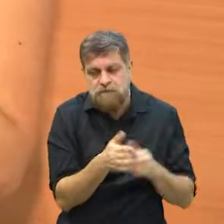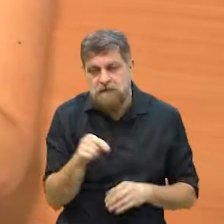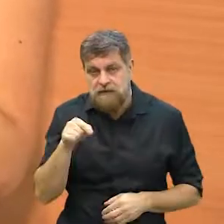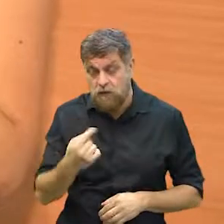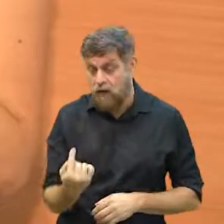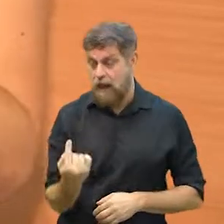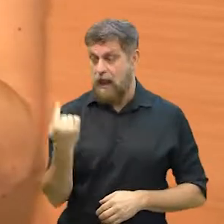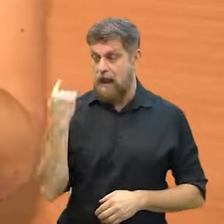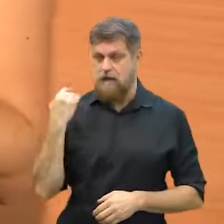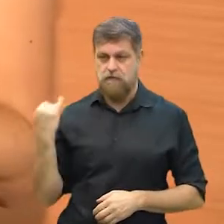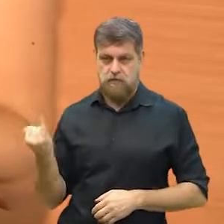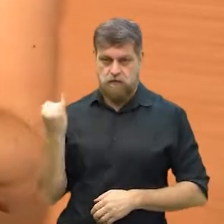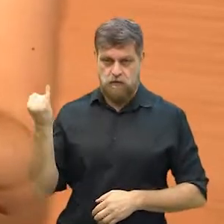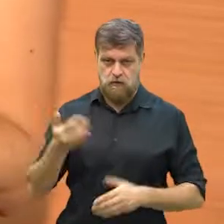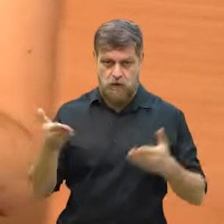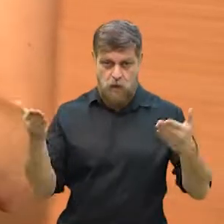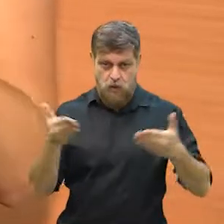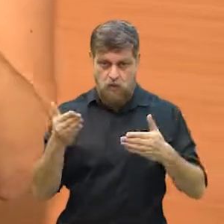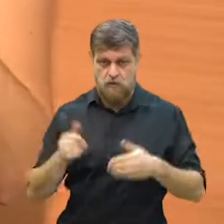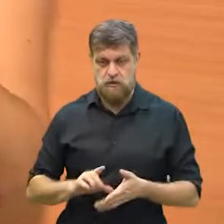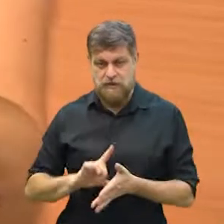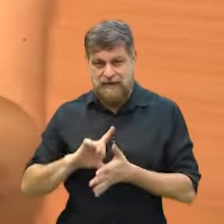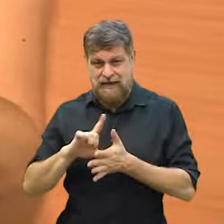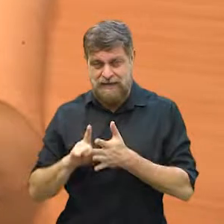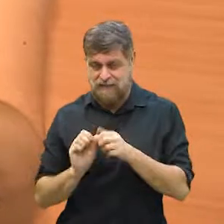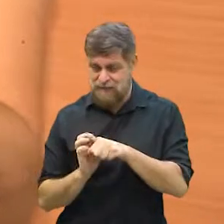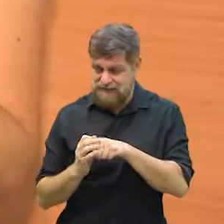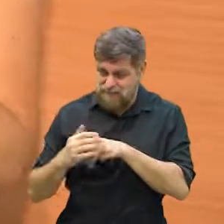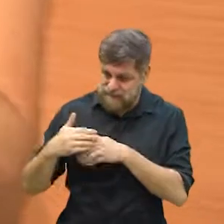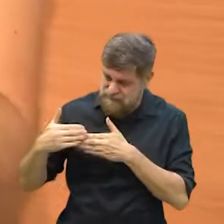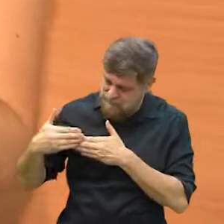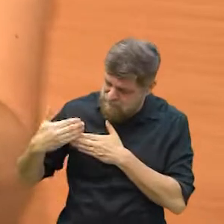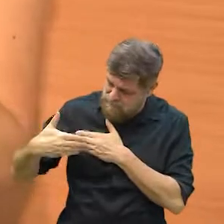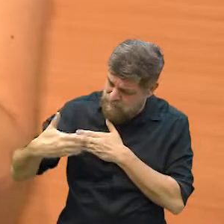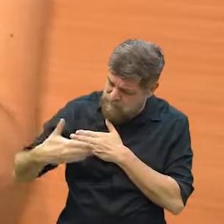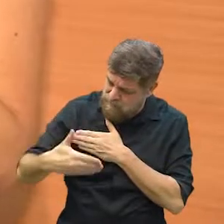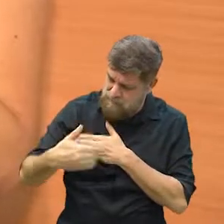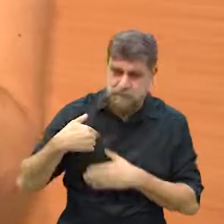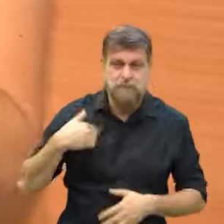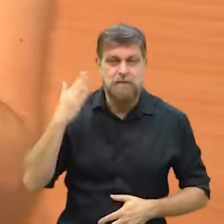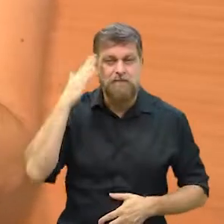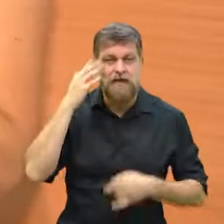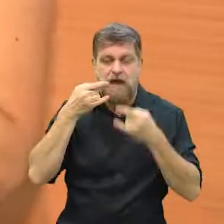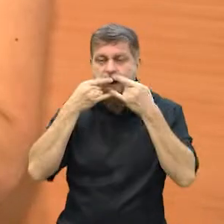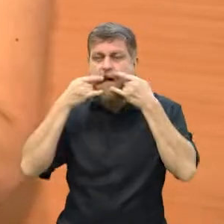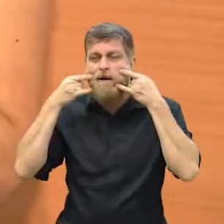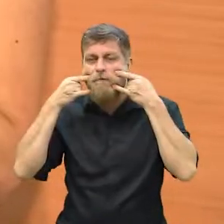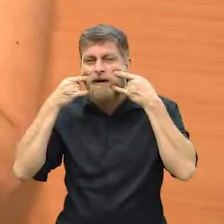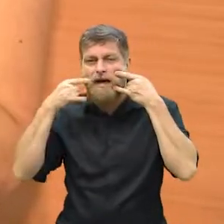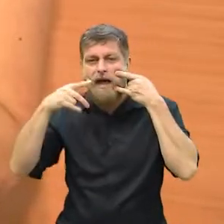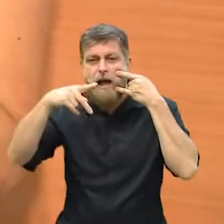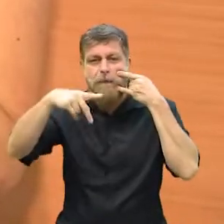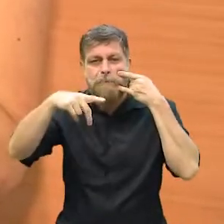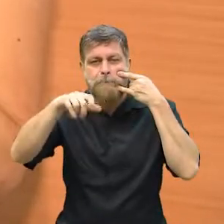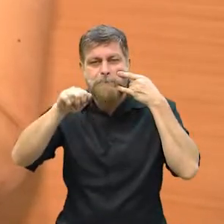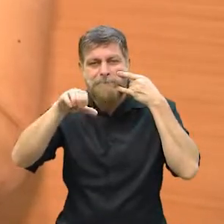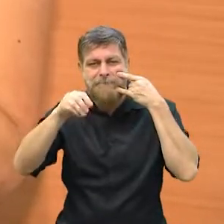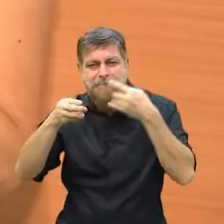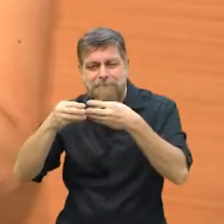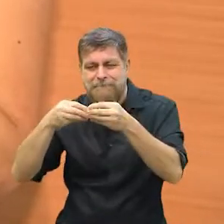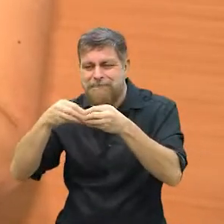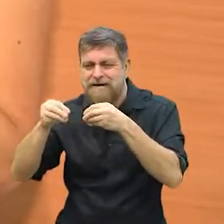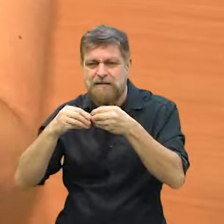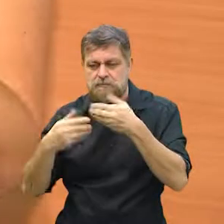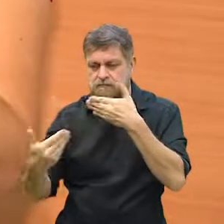naquele momento, mas hoje já se sabe, né, depois de tanto tempo de pandemia, já se sabe que a máscara de pano